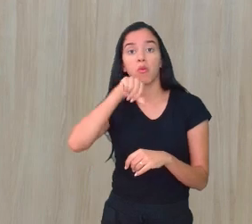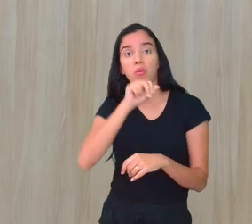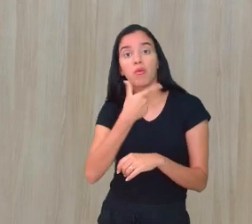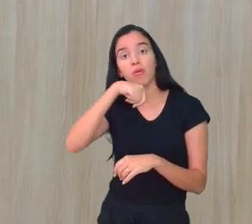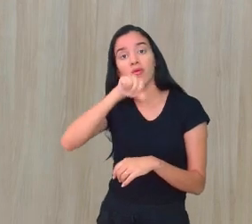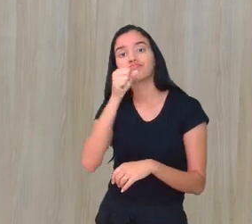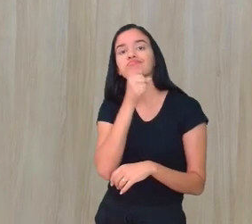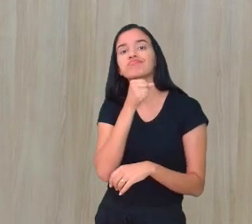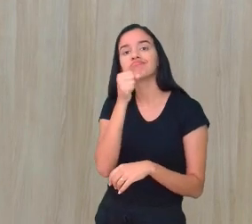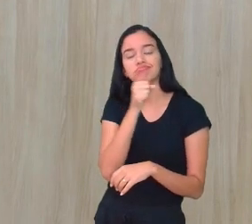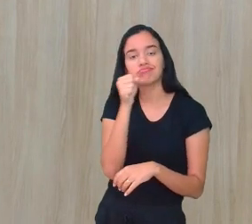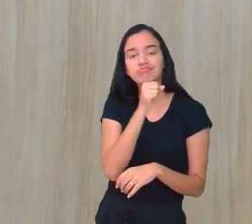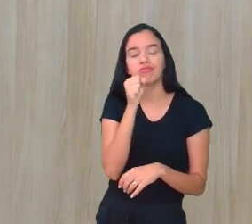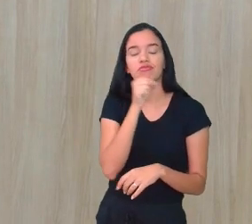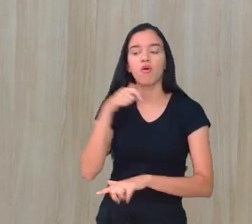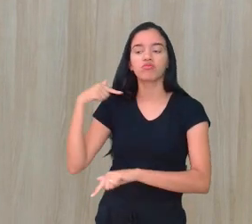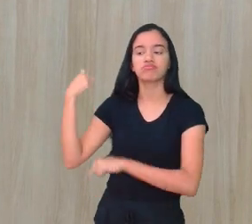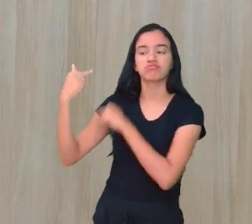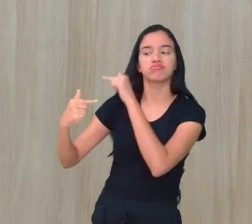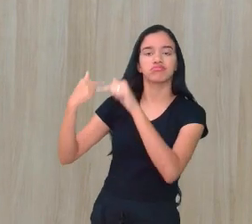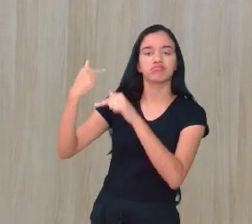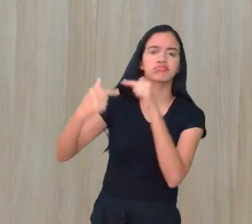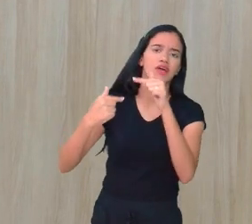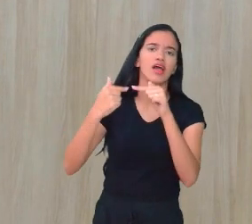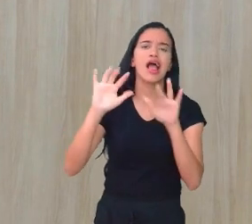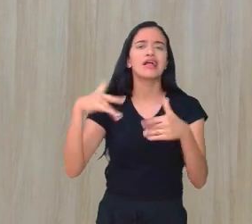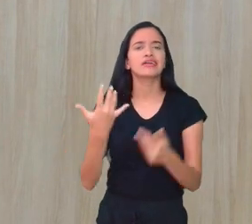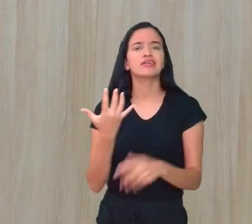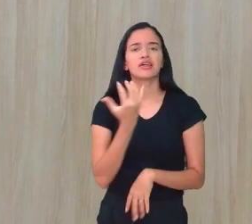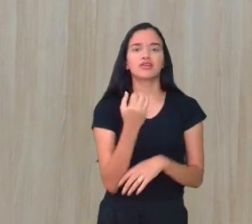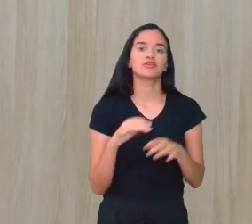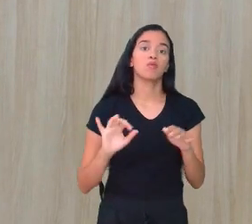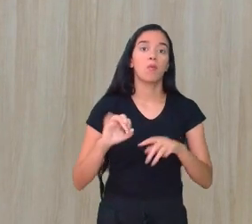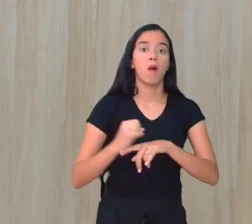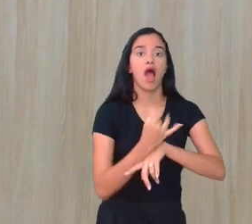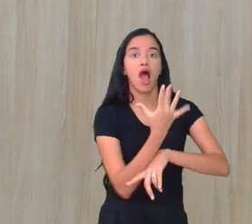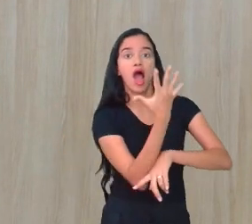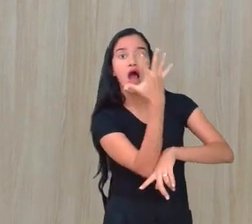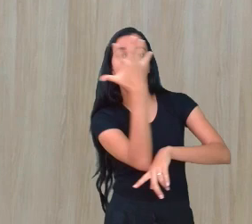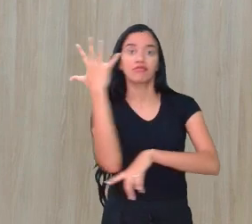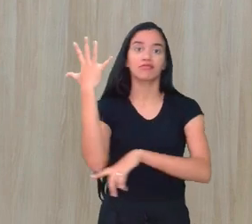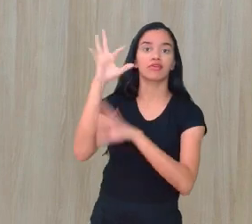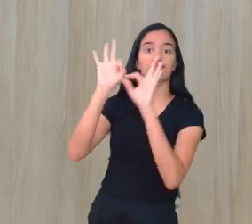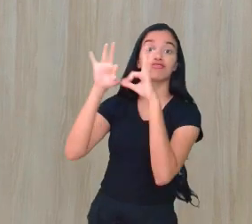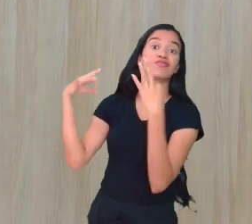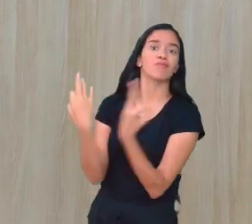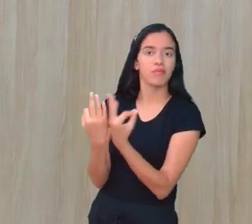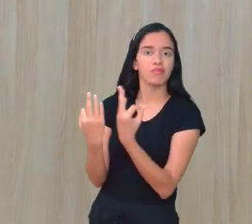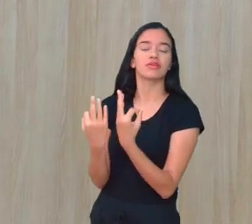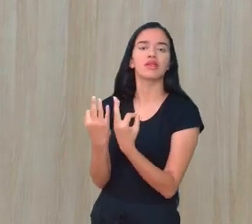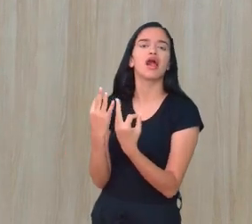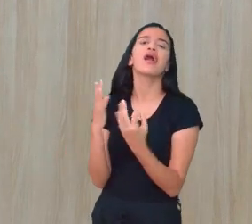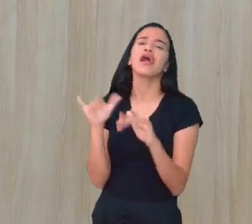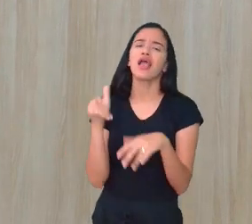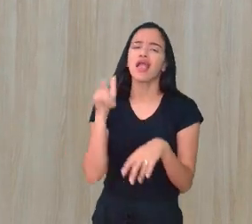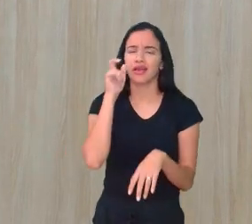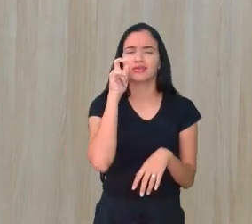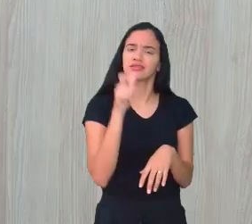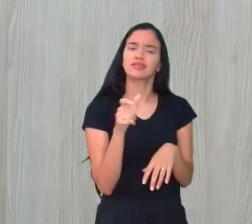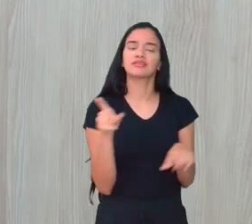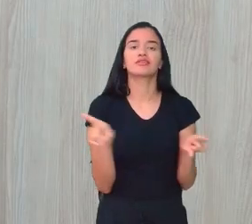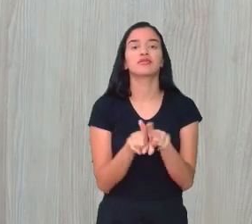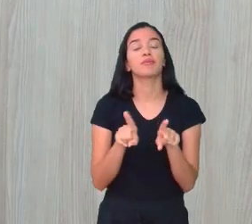nossa carga familiar ali, aquela arvorezinha genealógica que a gente faz. É verdade, professor, e é muito interessante